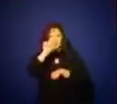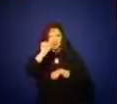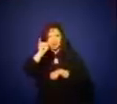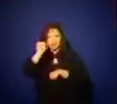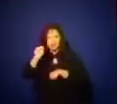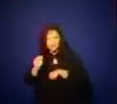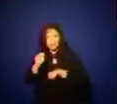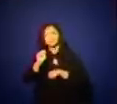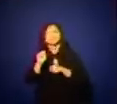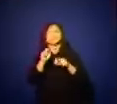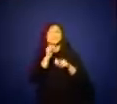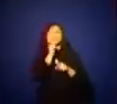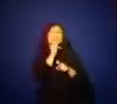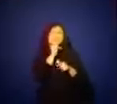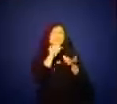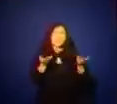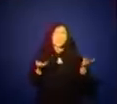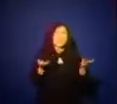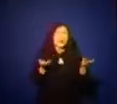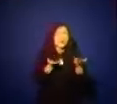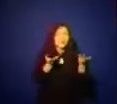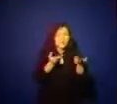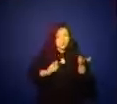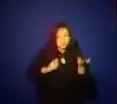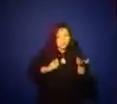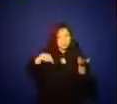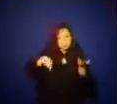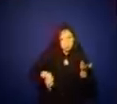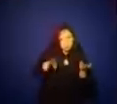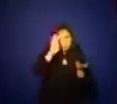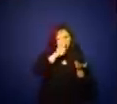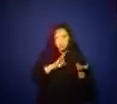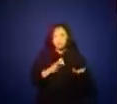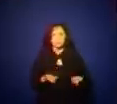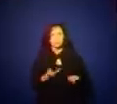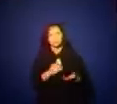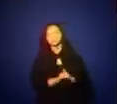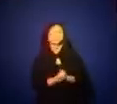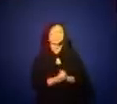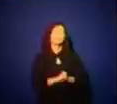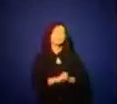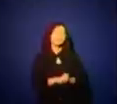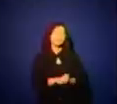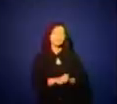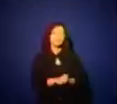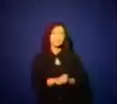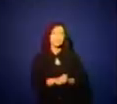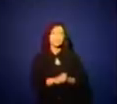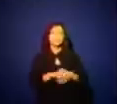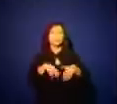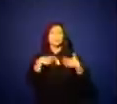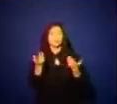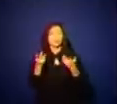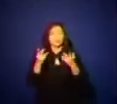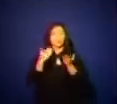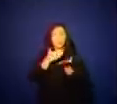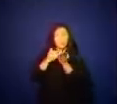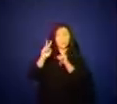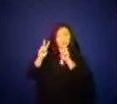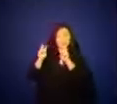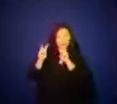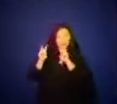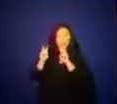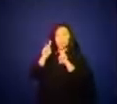ser digamos algo que hoje está em moda em voga no Brasil é esse começando pelo tema de oferta demanda que eu acho que isso aí